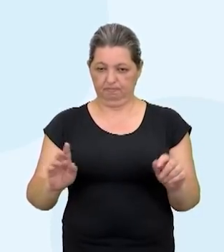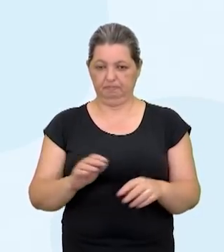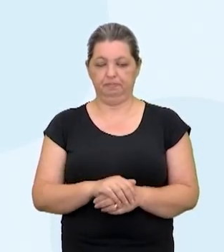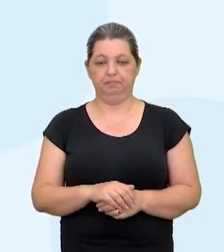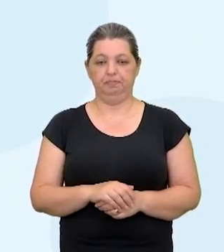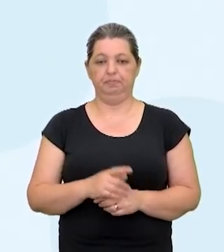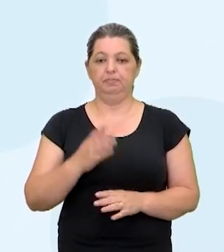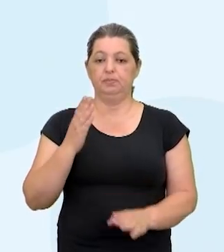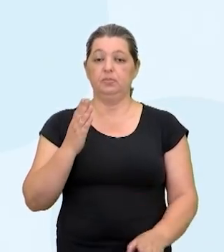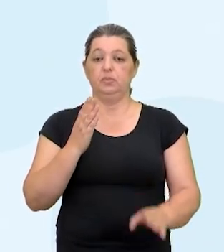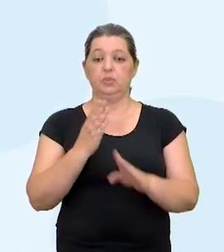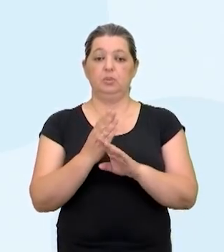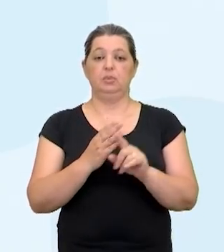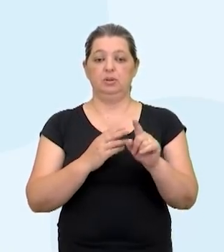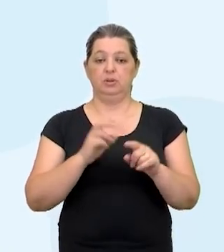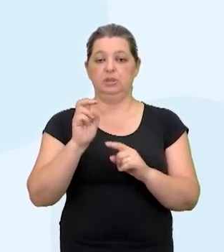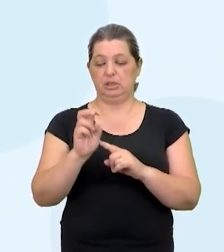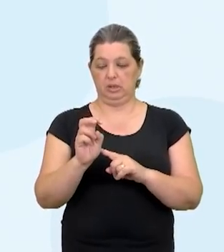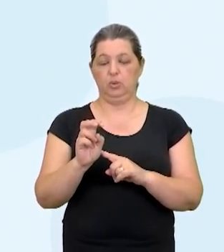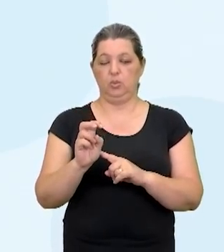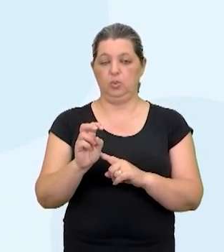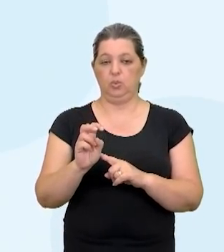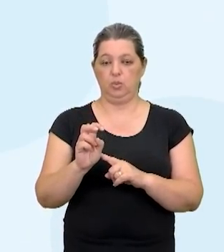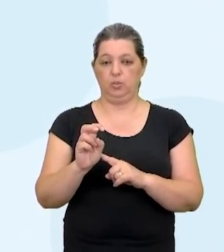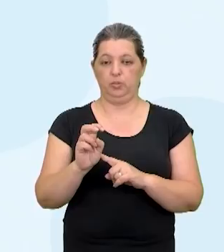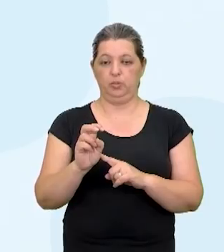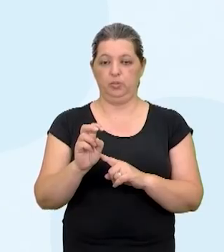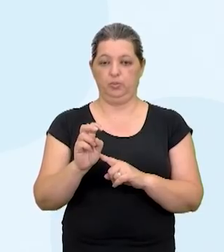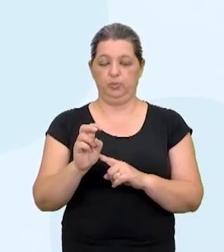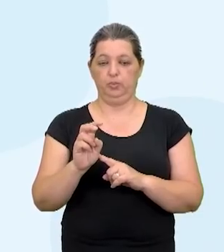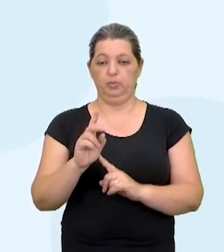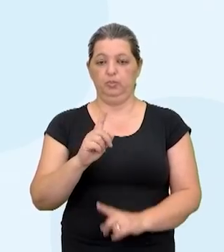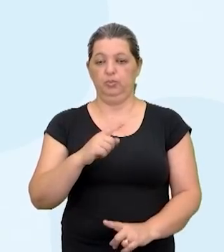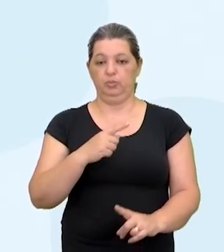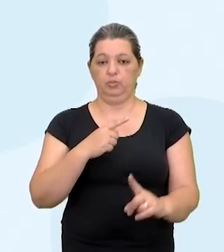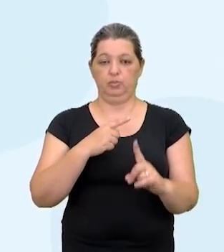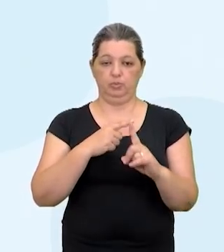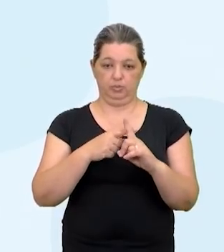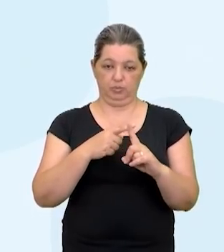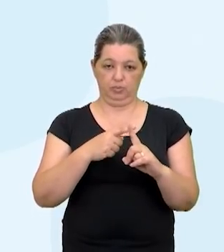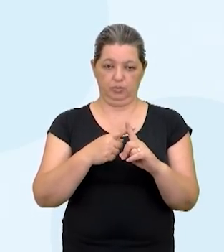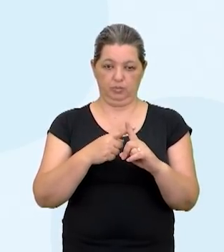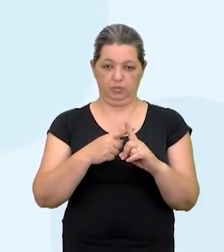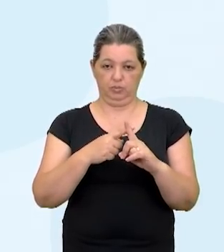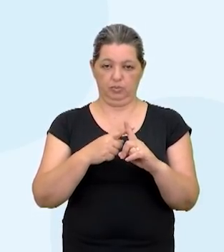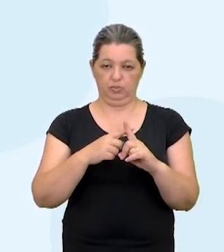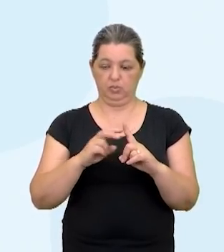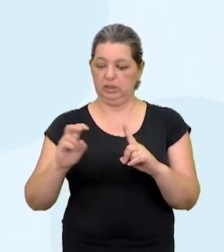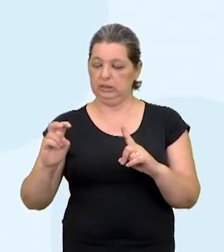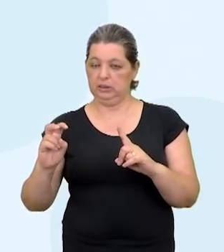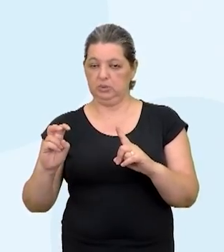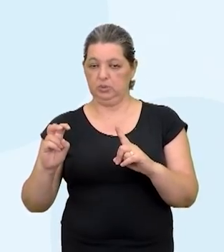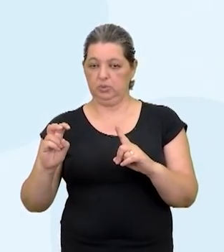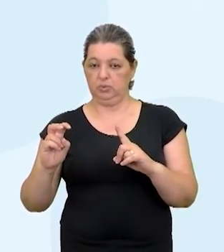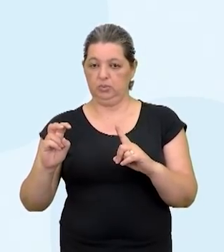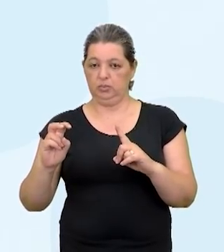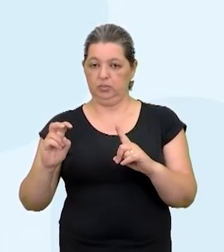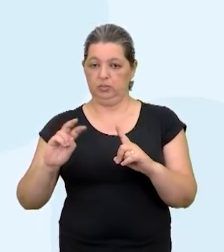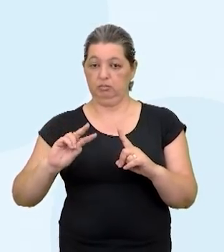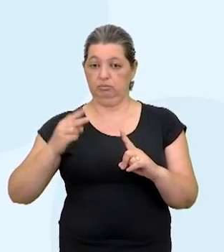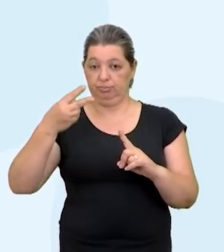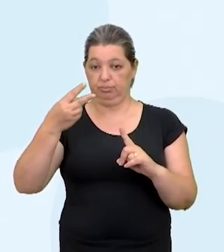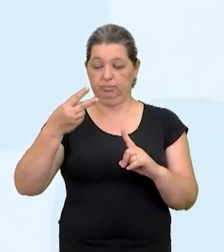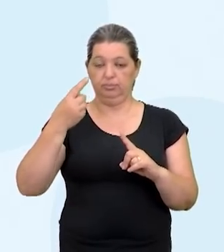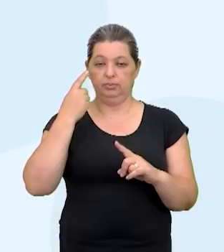eu descobri que é o número 5, que foi lá 2 vezes 5, que deu 10. Então, é o número 5 que eu vou ter que somar aqui do lado, elevado ao